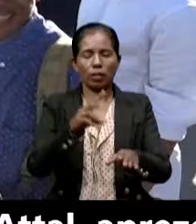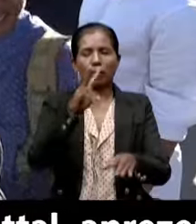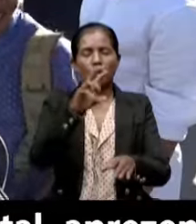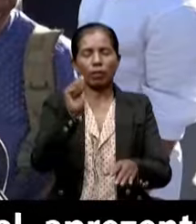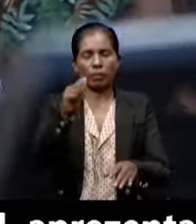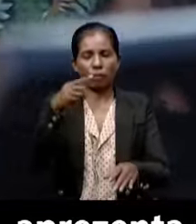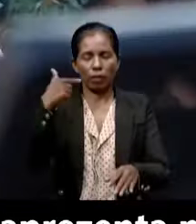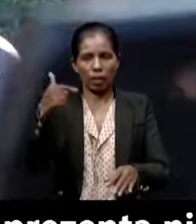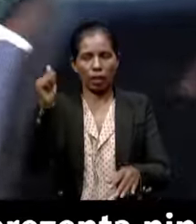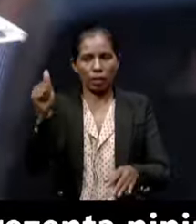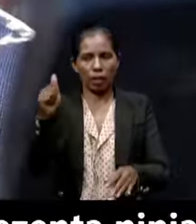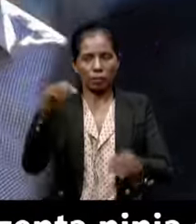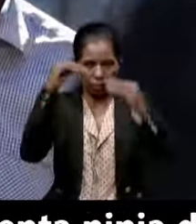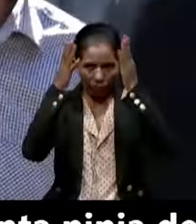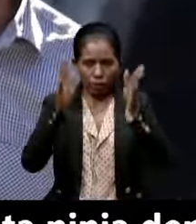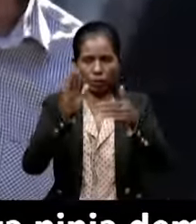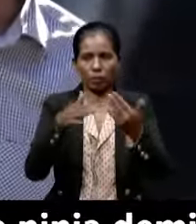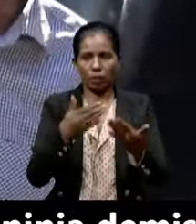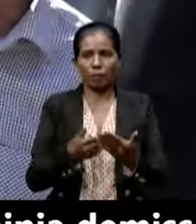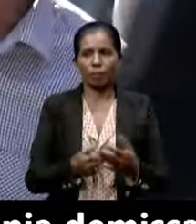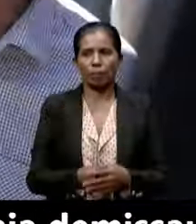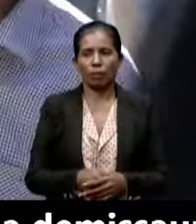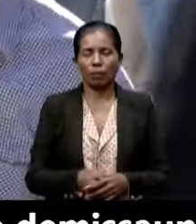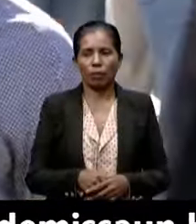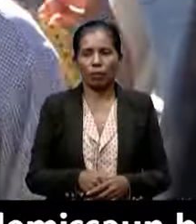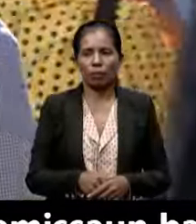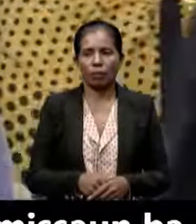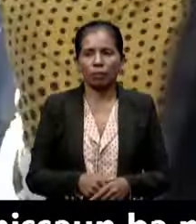ba bolsa candidatura ba professor nian Damian Gonçalves Lamberto da Silva GMN.